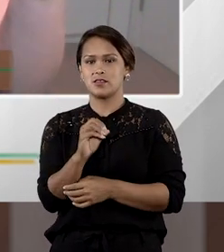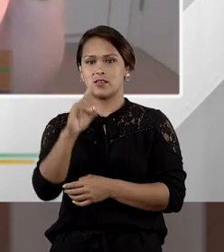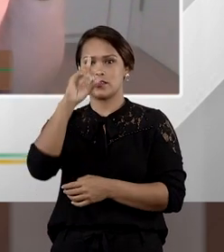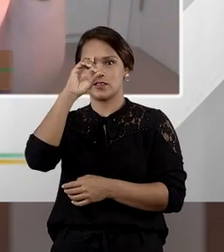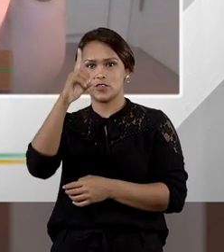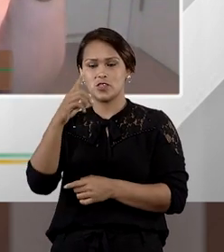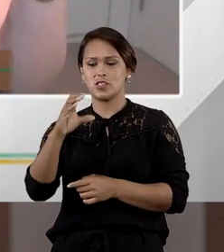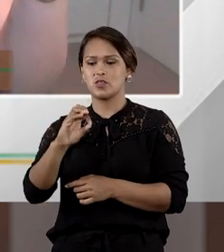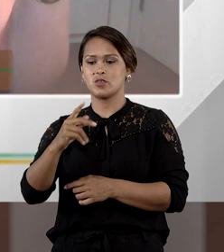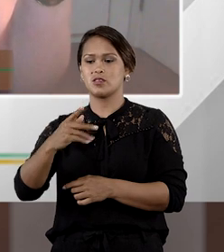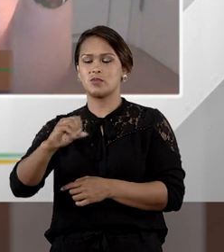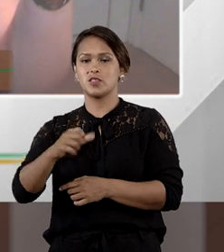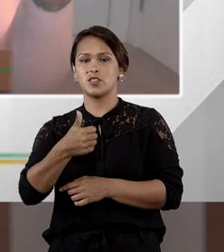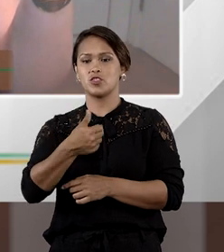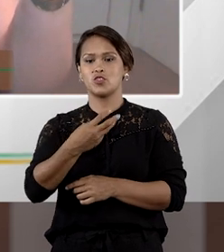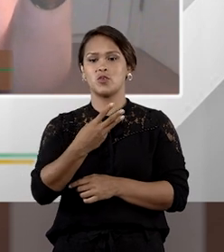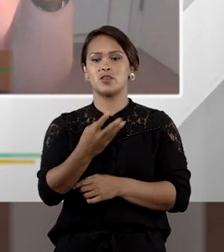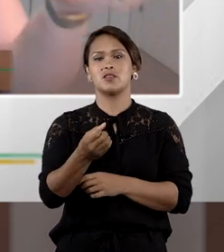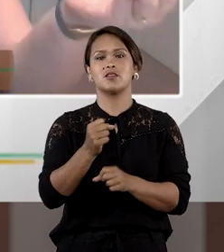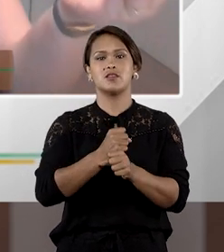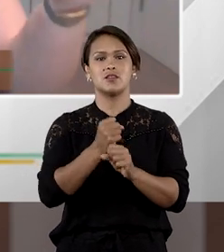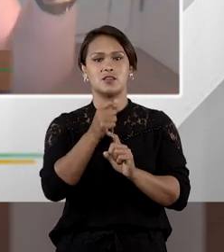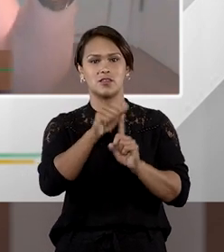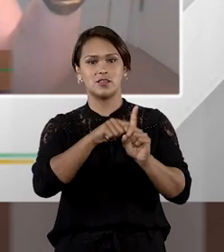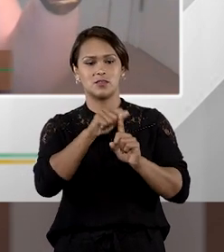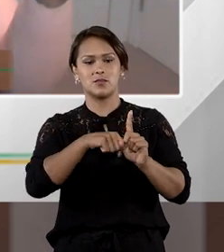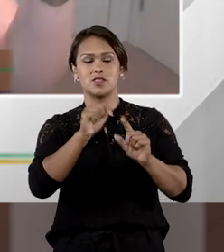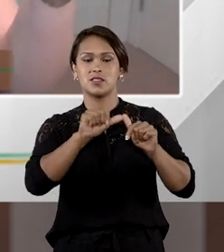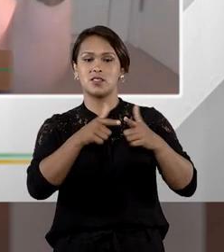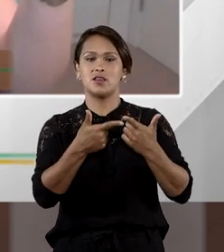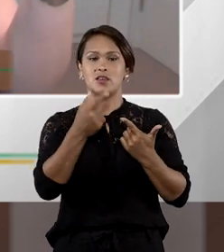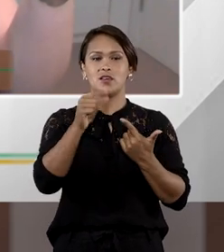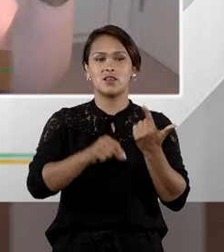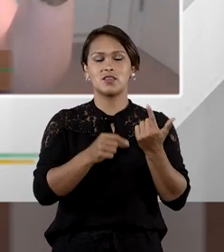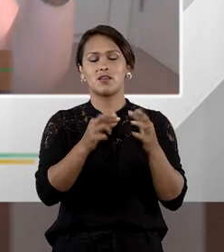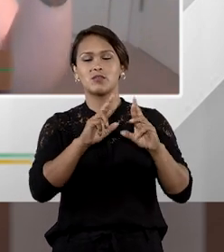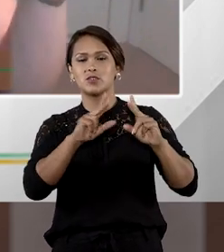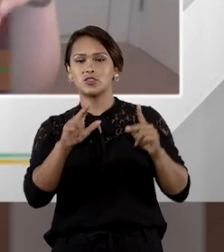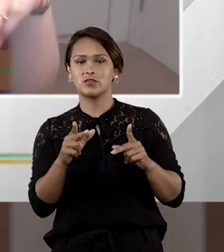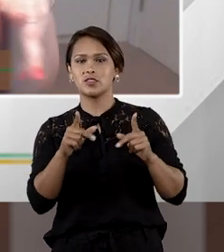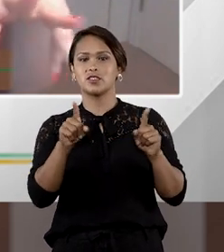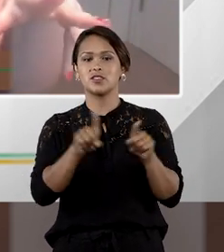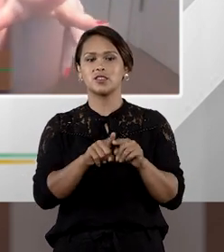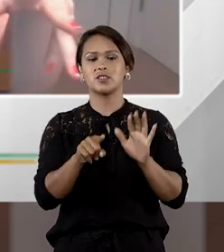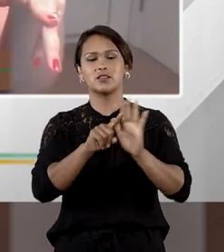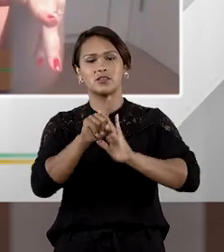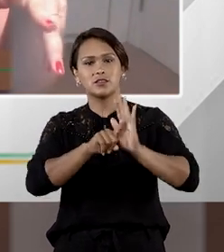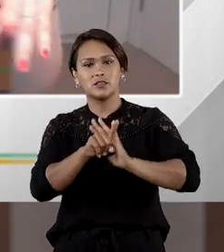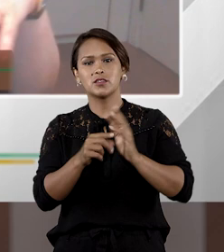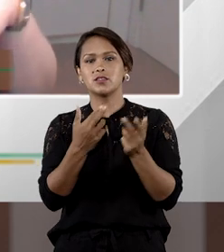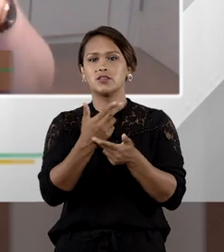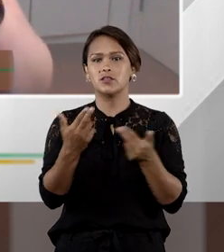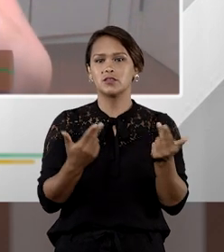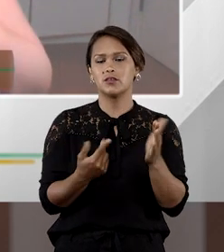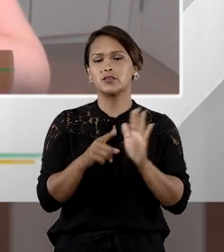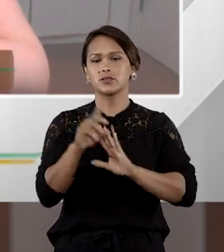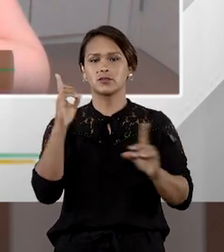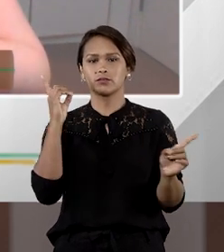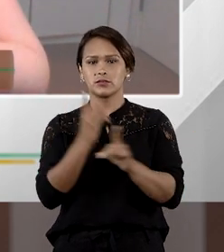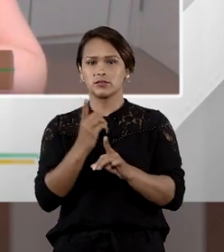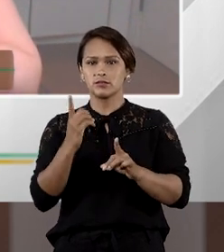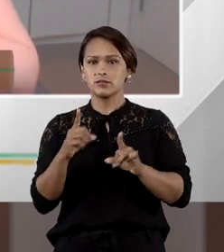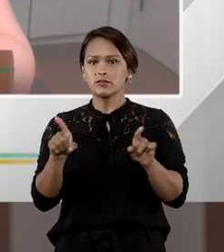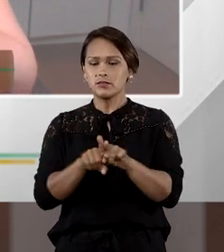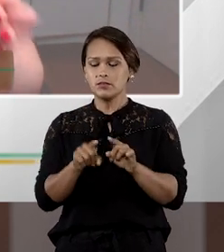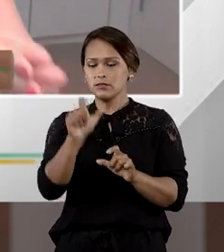E o CPC fala de 1 a 3 meses. Né? Então, acaba havendo uma dissonância. Eu fiz algumas pesquisas e eu identifiquei o